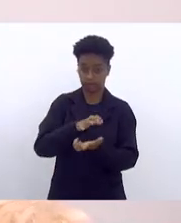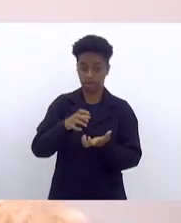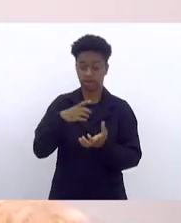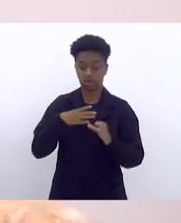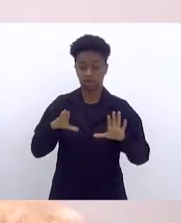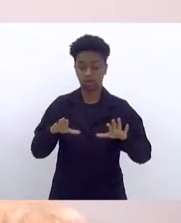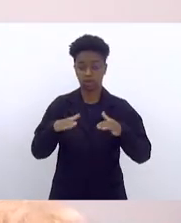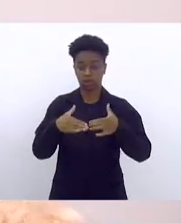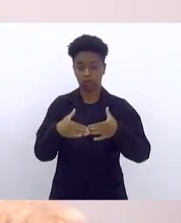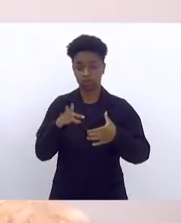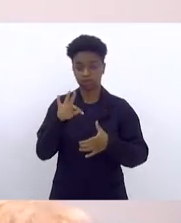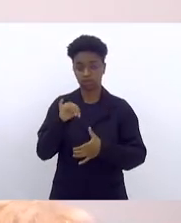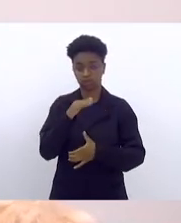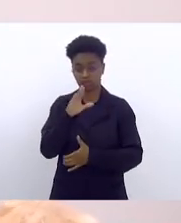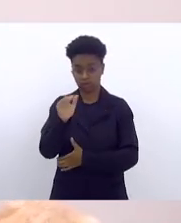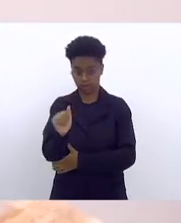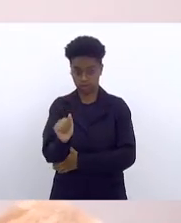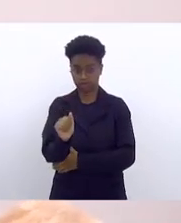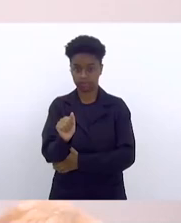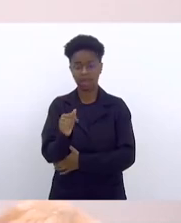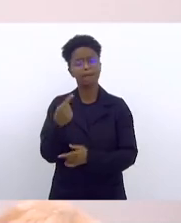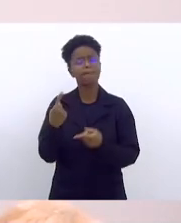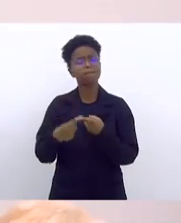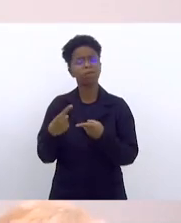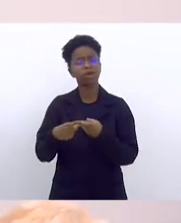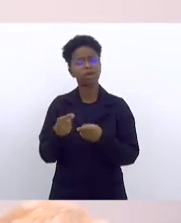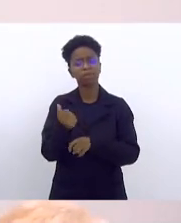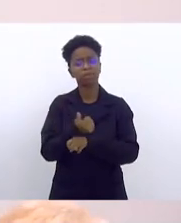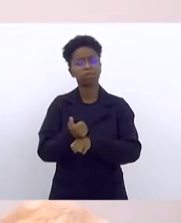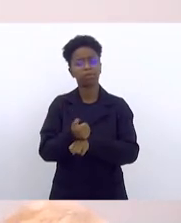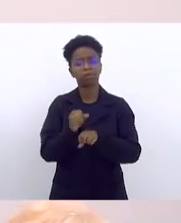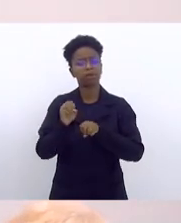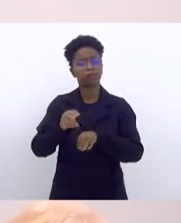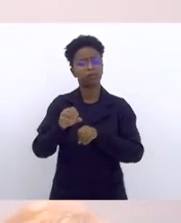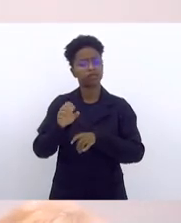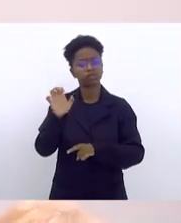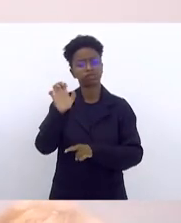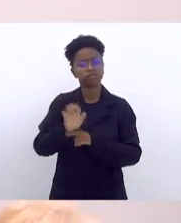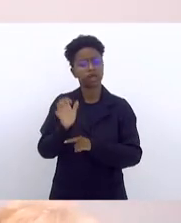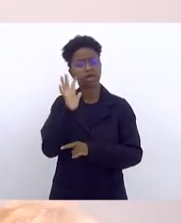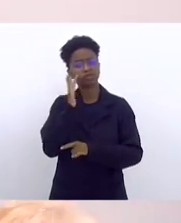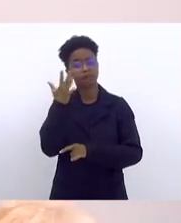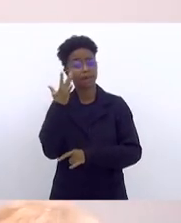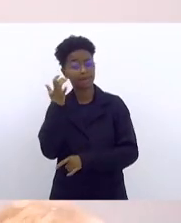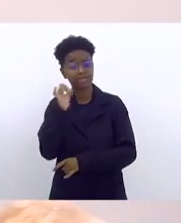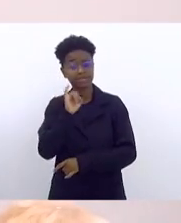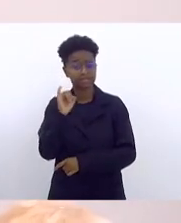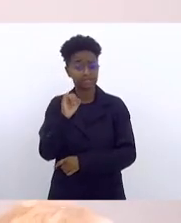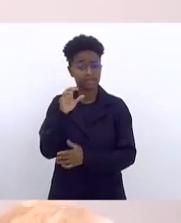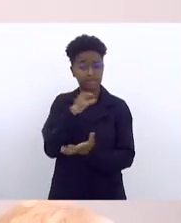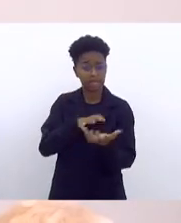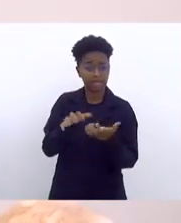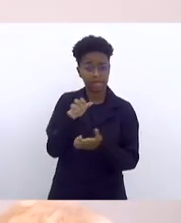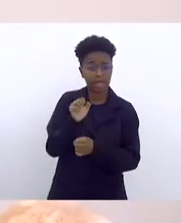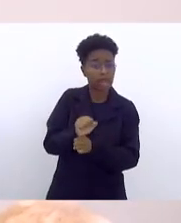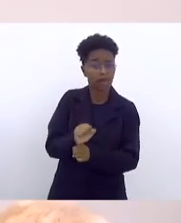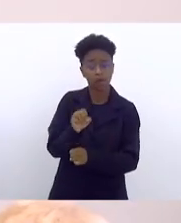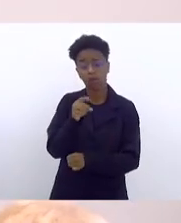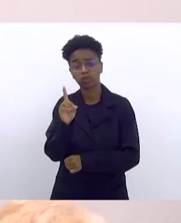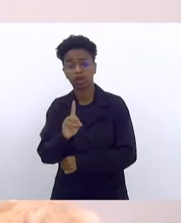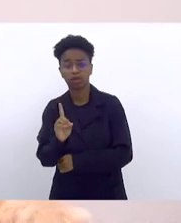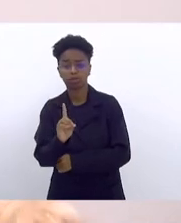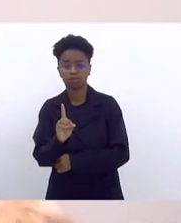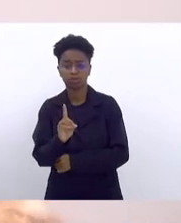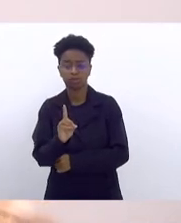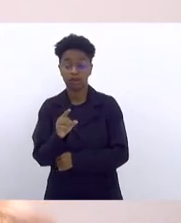municipal na Tijuca e porque os profissionais de educação do estado vão decidir amanhã se entram ou não em greve porque